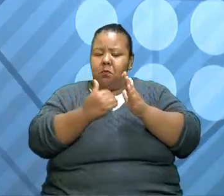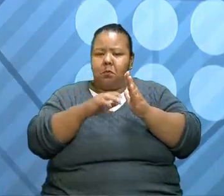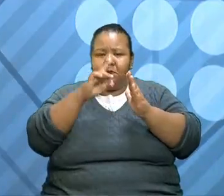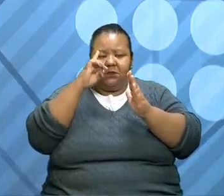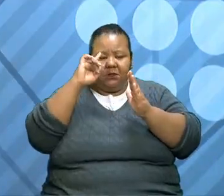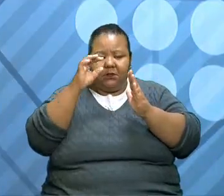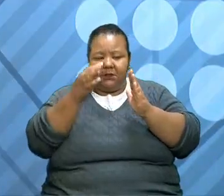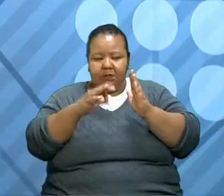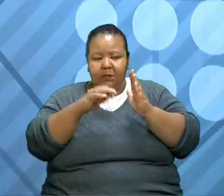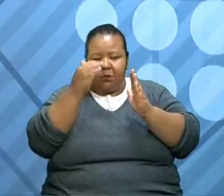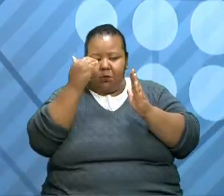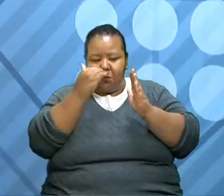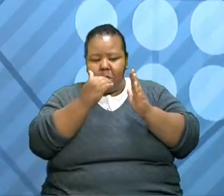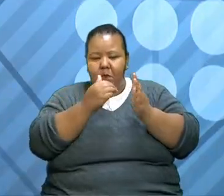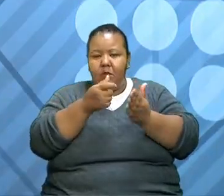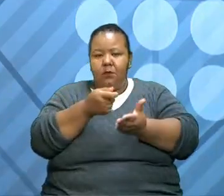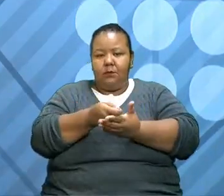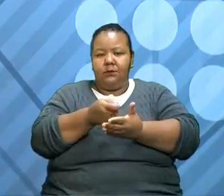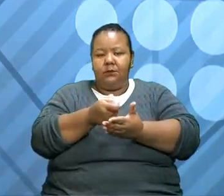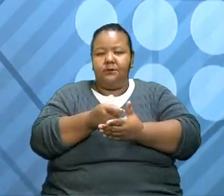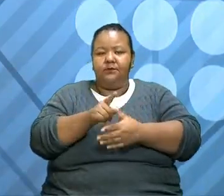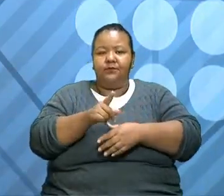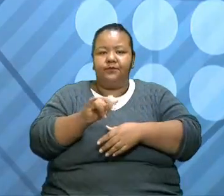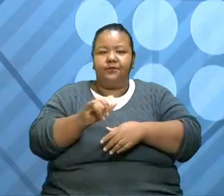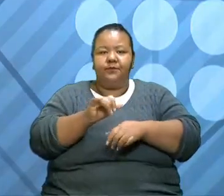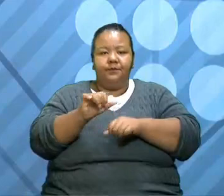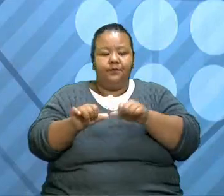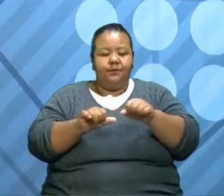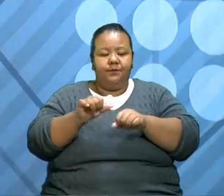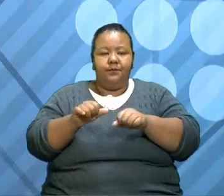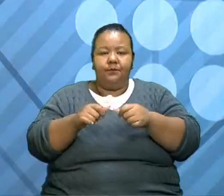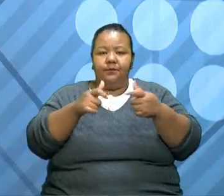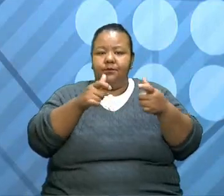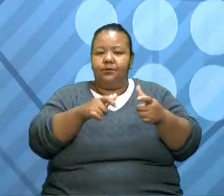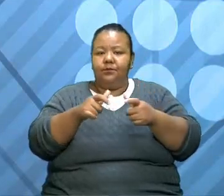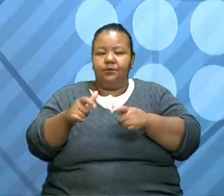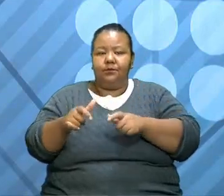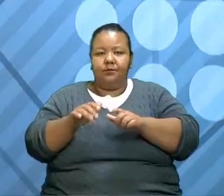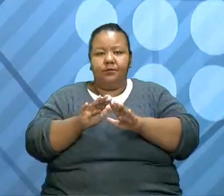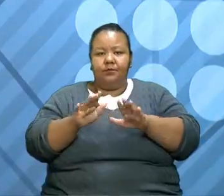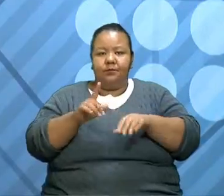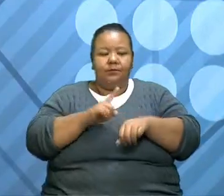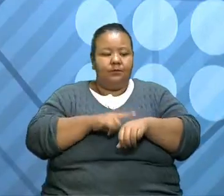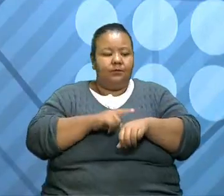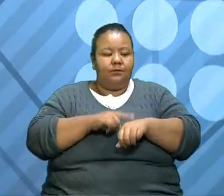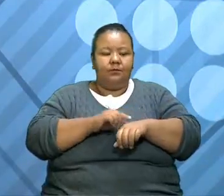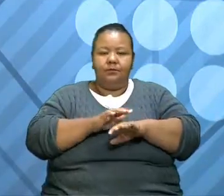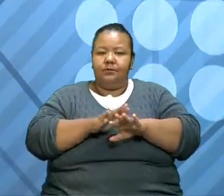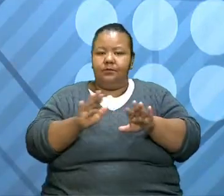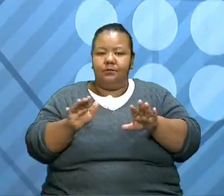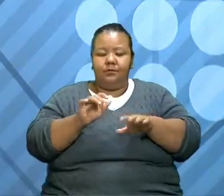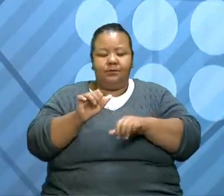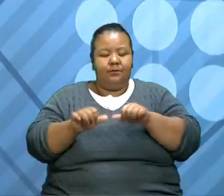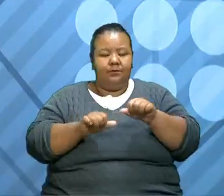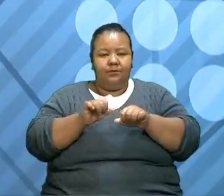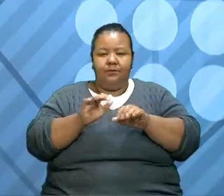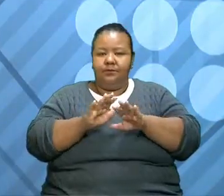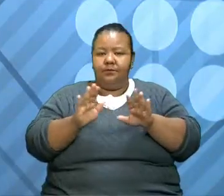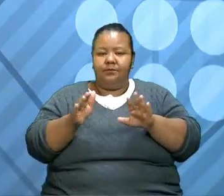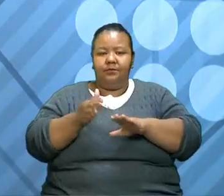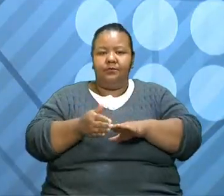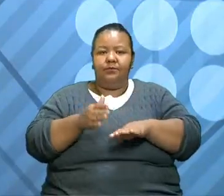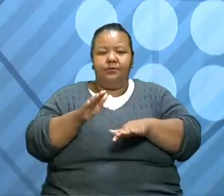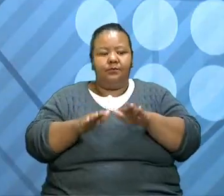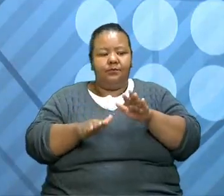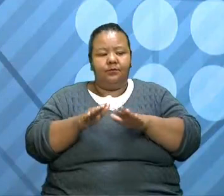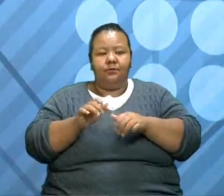prazo, cumprir as obrigações. O que vai mudar é somente O horário, somente isso e mais nada. Ou às